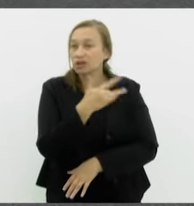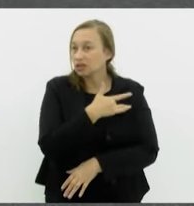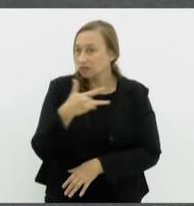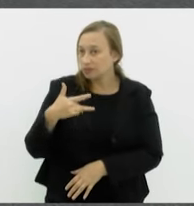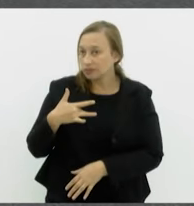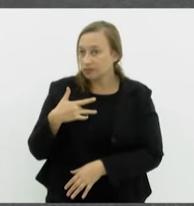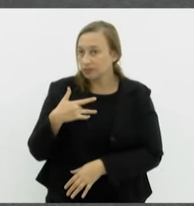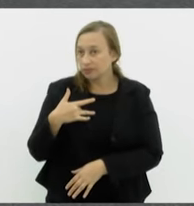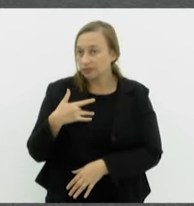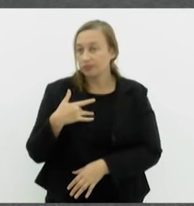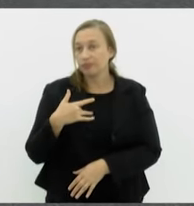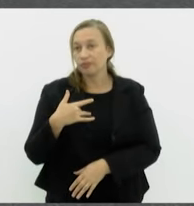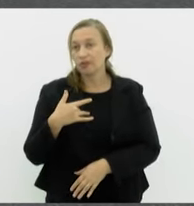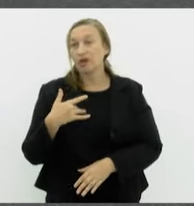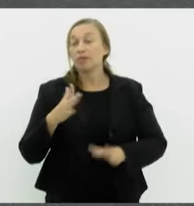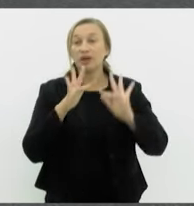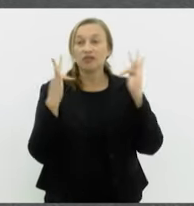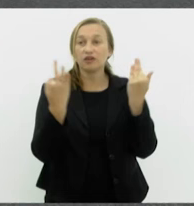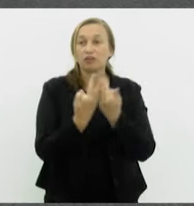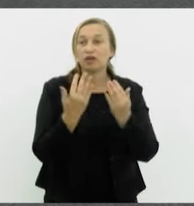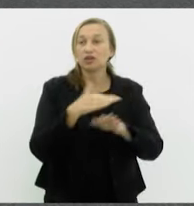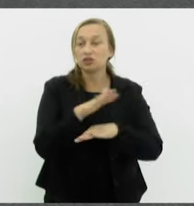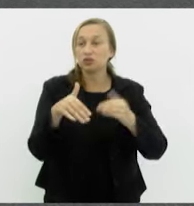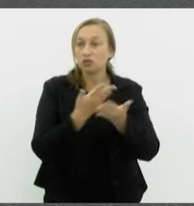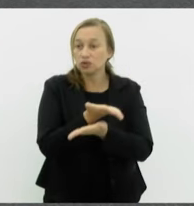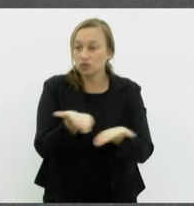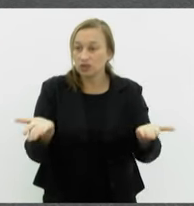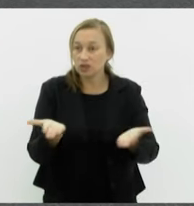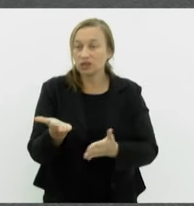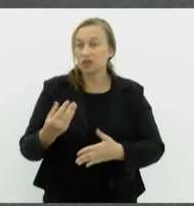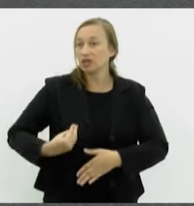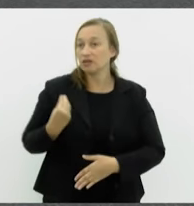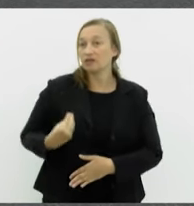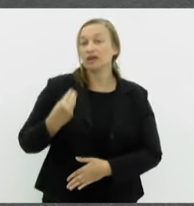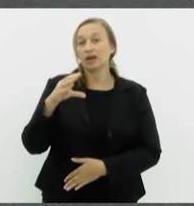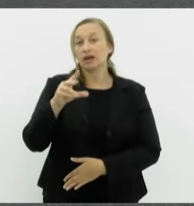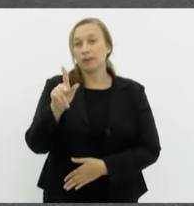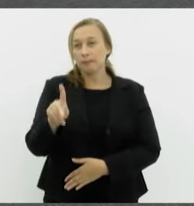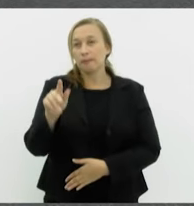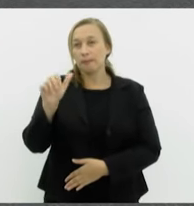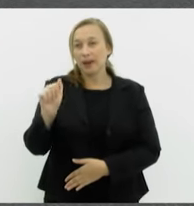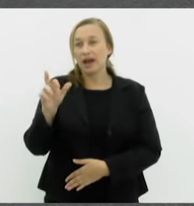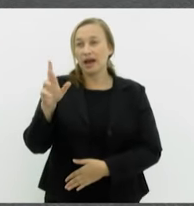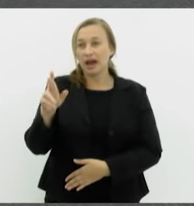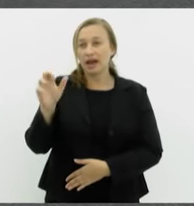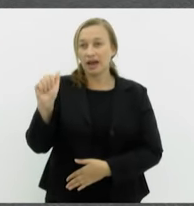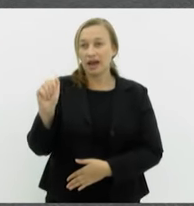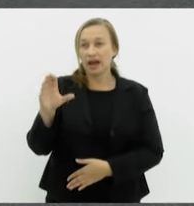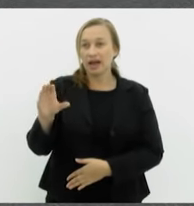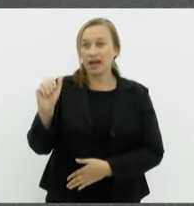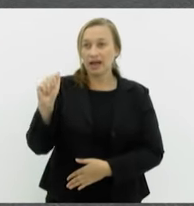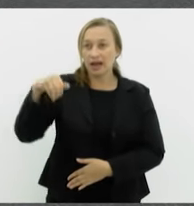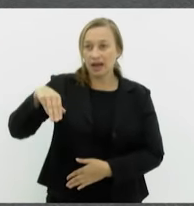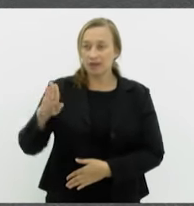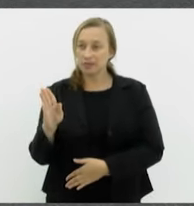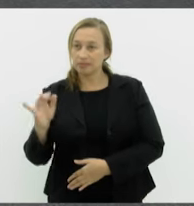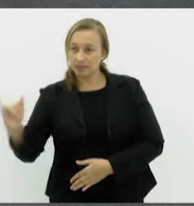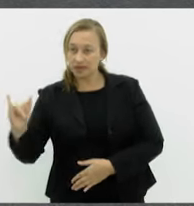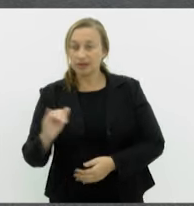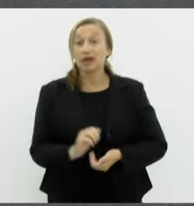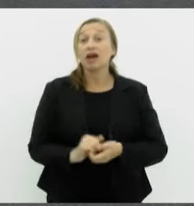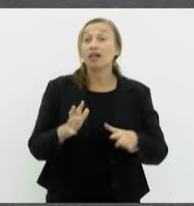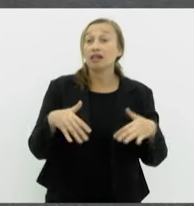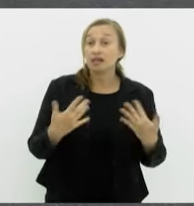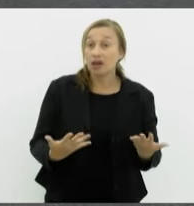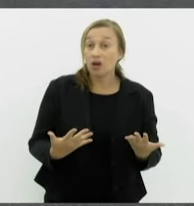para a mesa de toda a população de Paracambi, que, né, com a produção realmente agroecológica. Então,